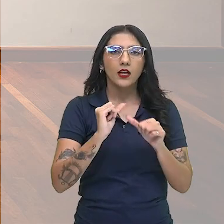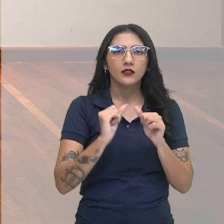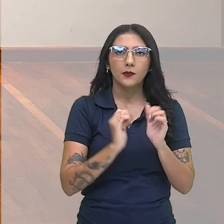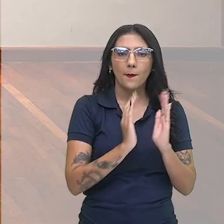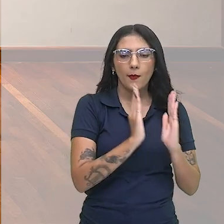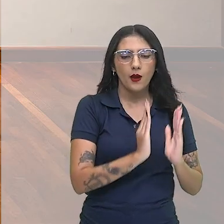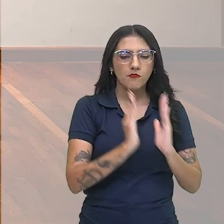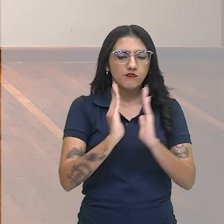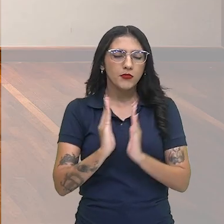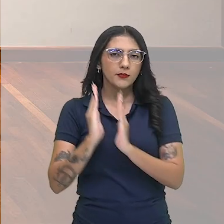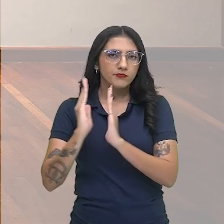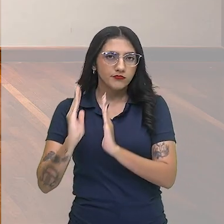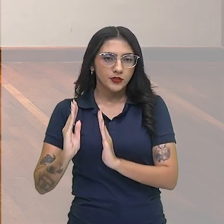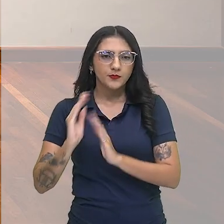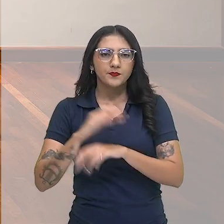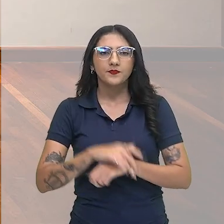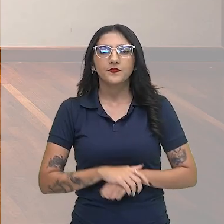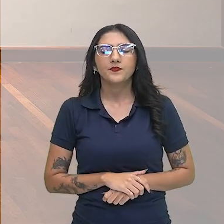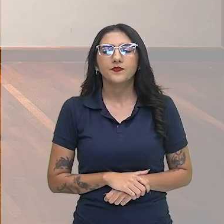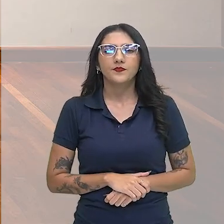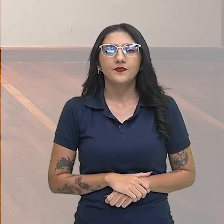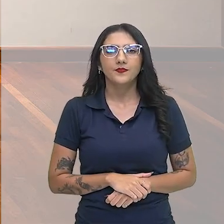estados. Quais são eles? Nós vamos ver.